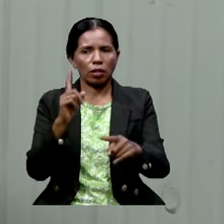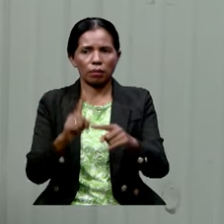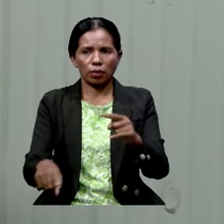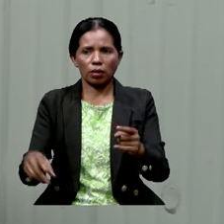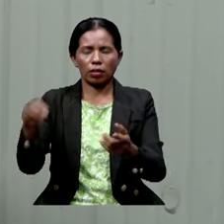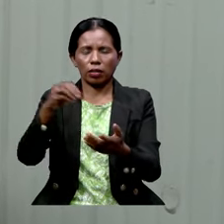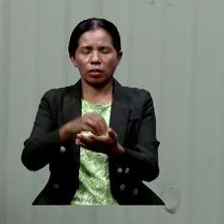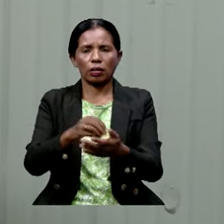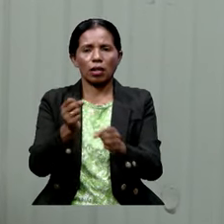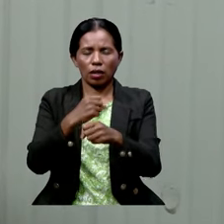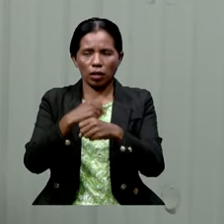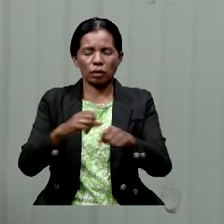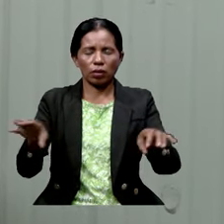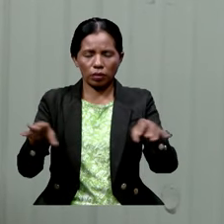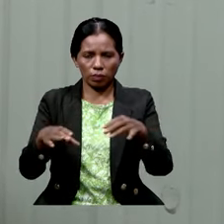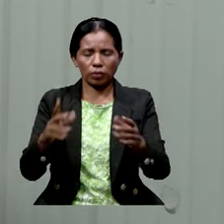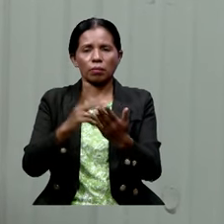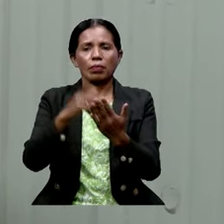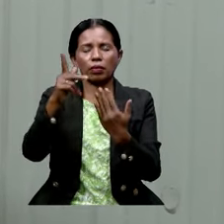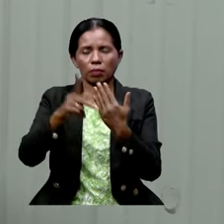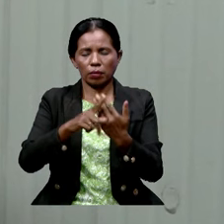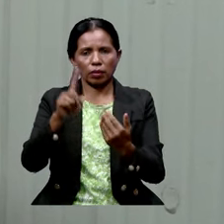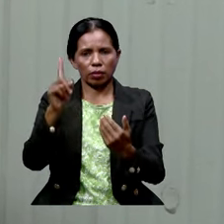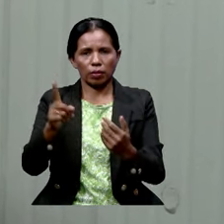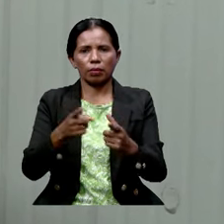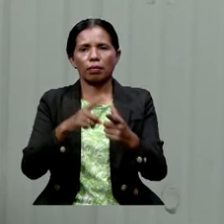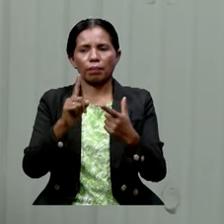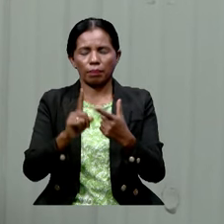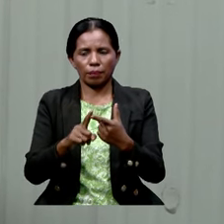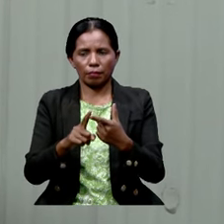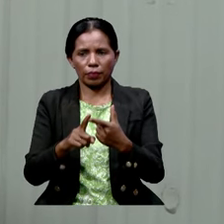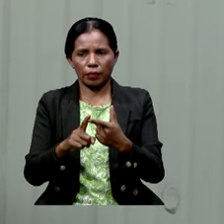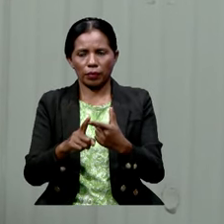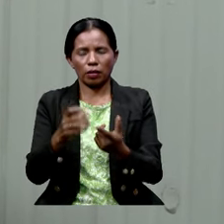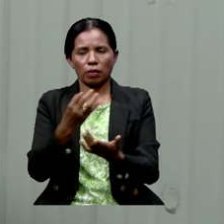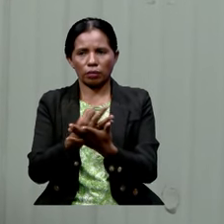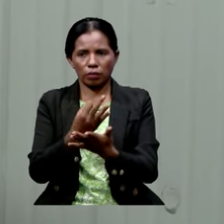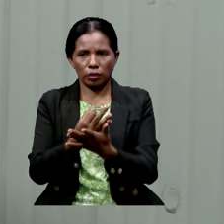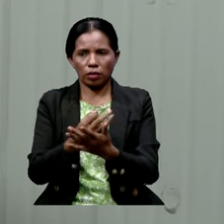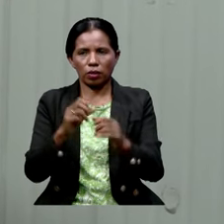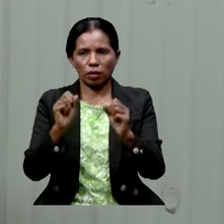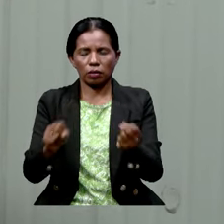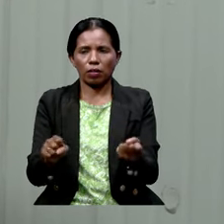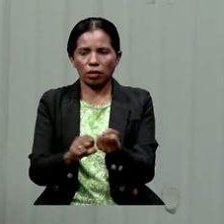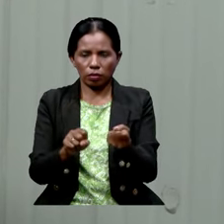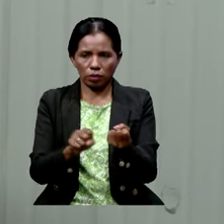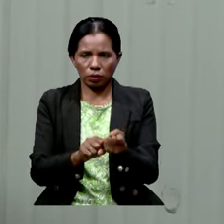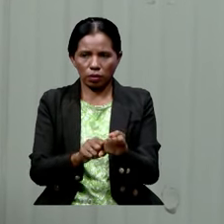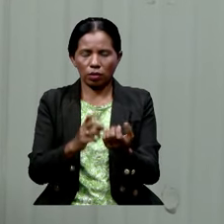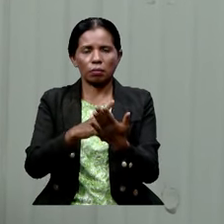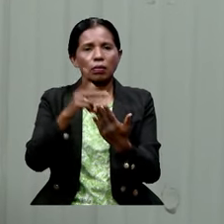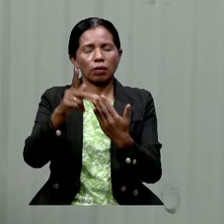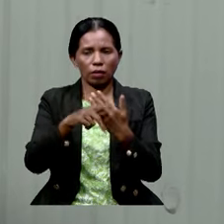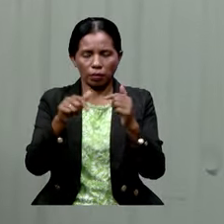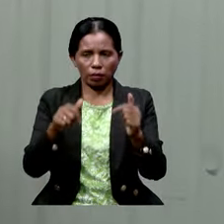adequada também essa tu, a lo programa né, ida fali maca ba finanças nia parte finanças apoio a programa ele.